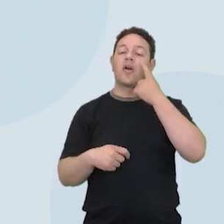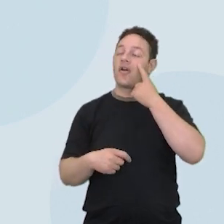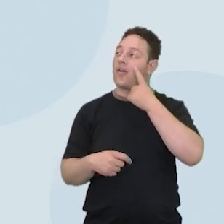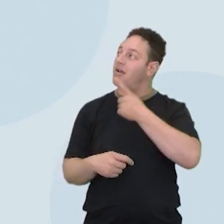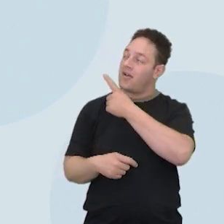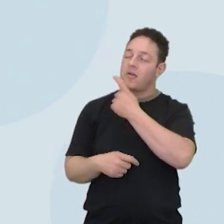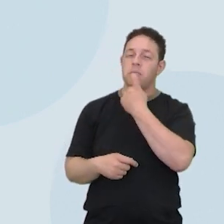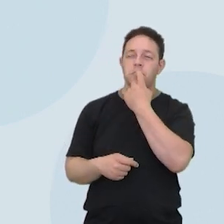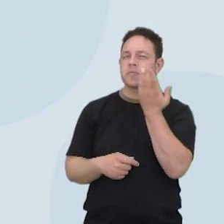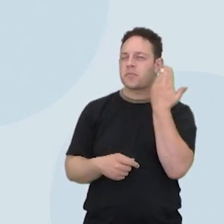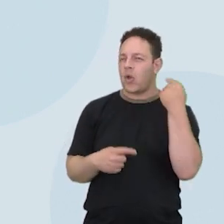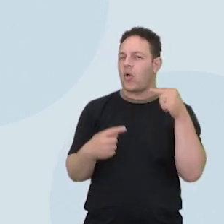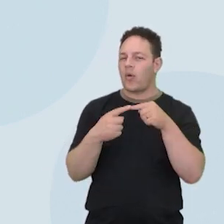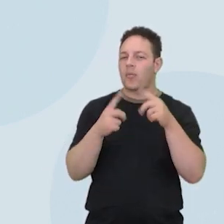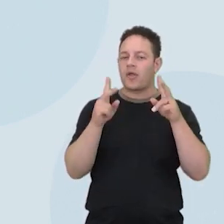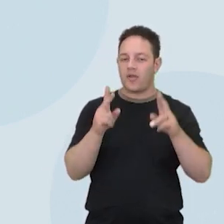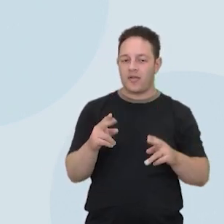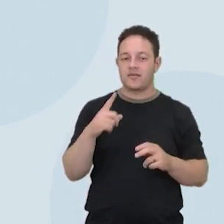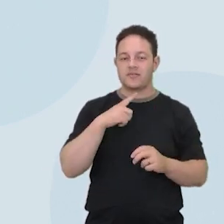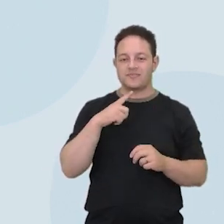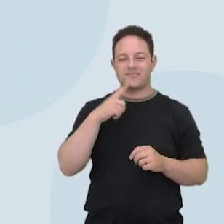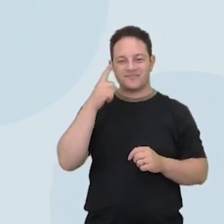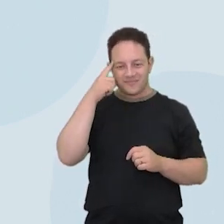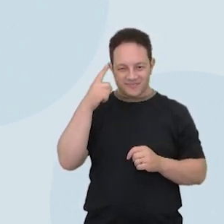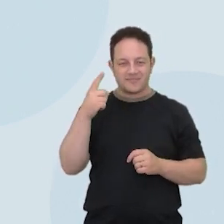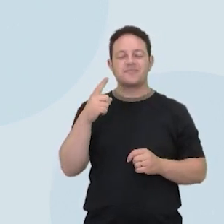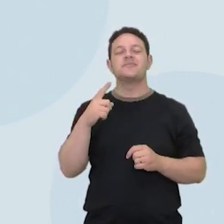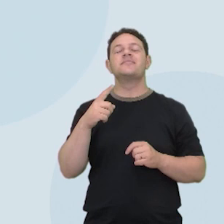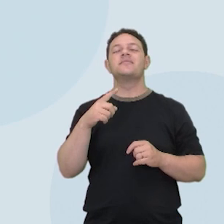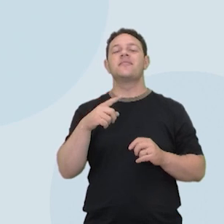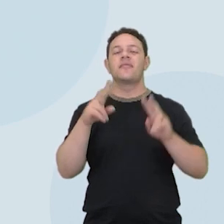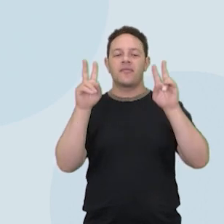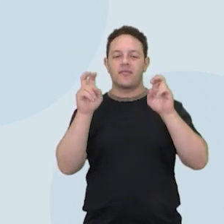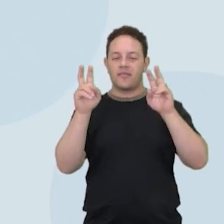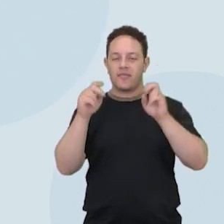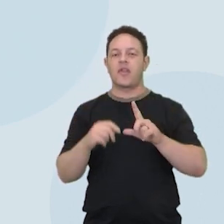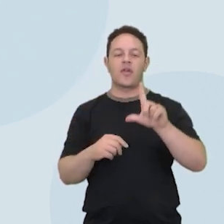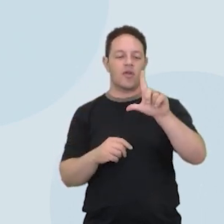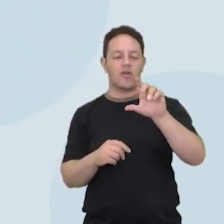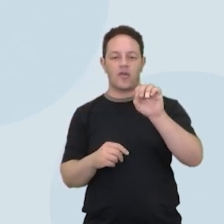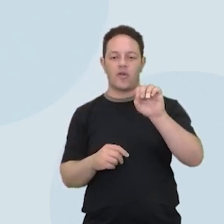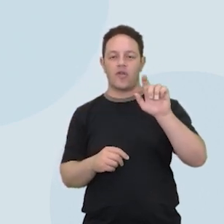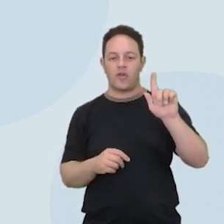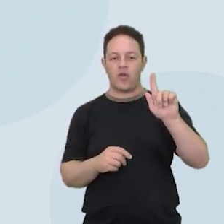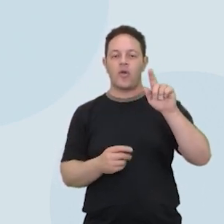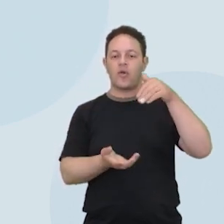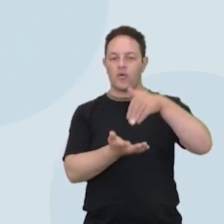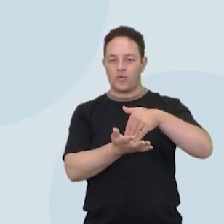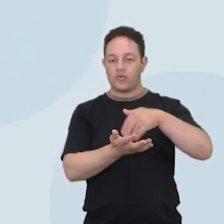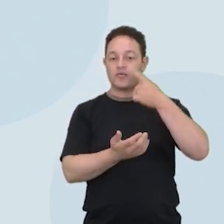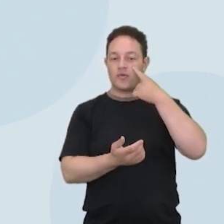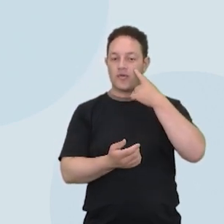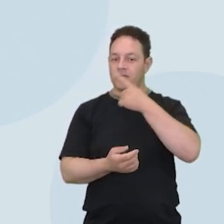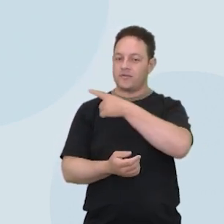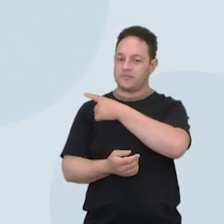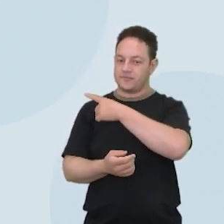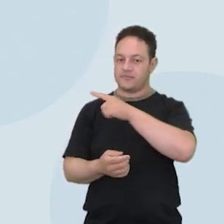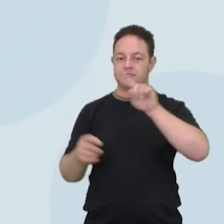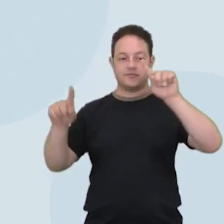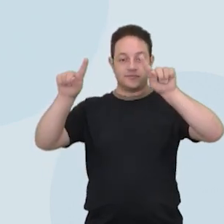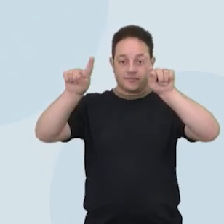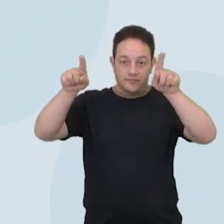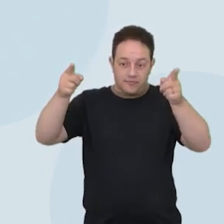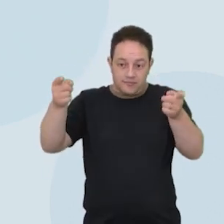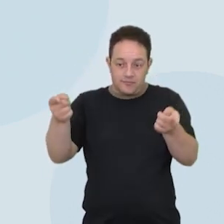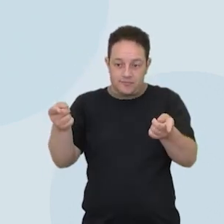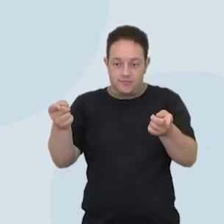ver recentemente, que é o produto, não é isso? De logaritmo, isso. Esse último. Então, ó, vou colocar aqui